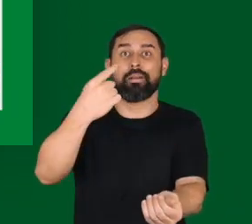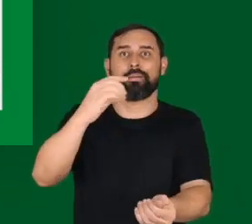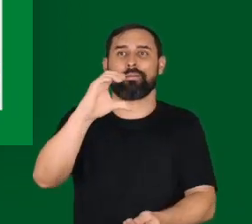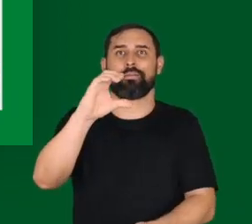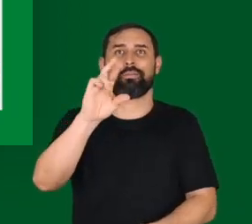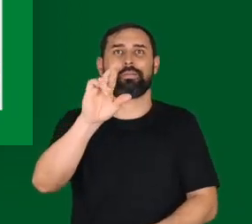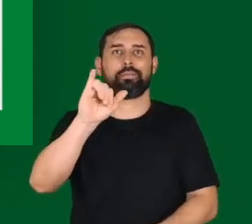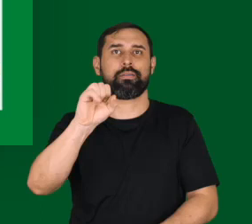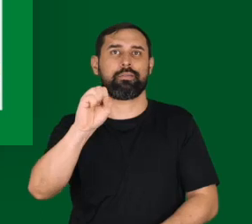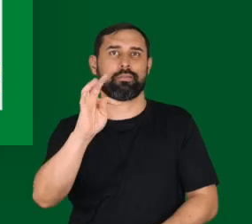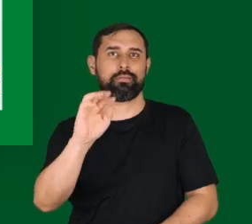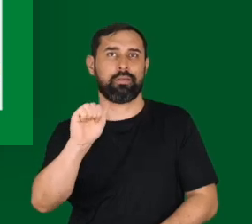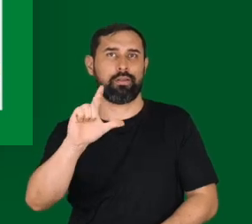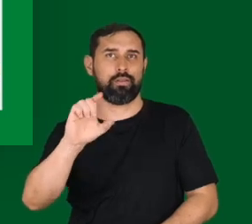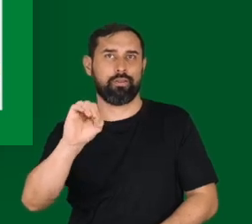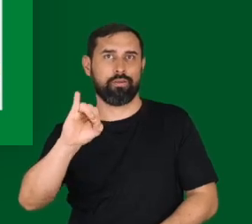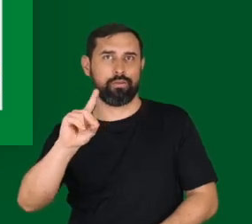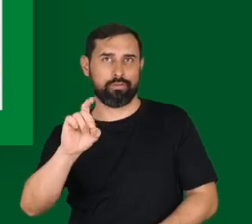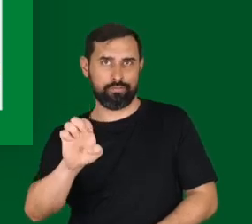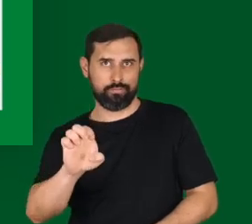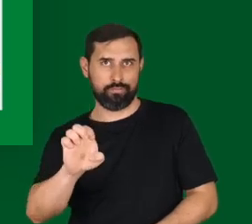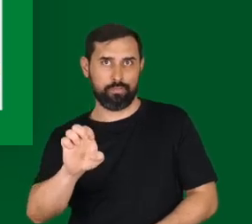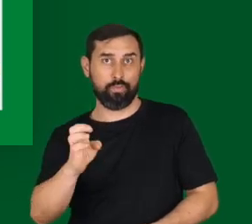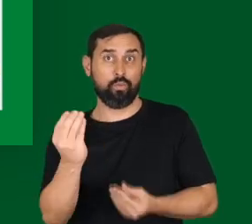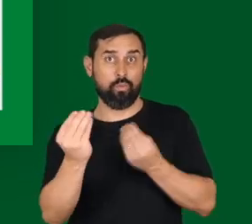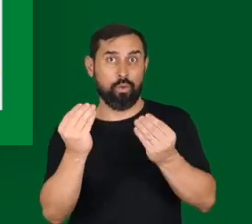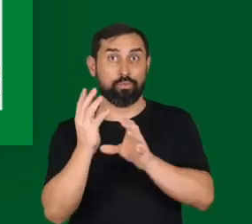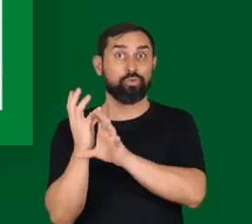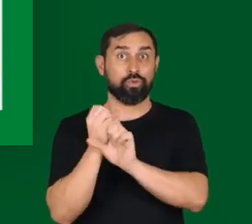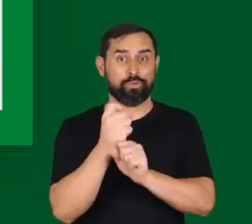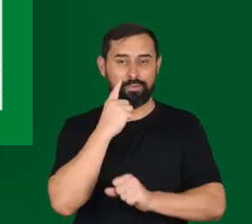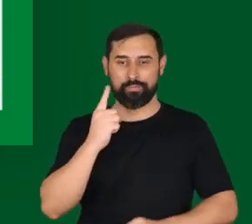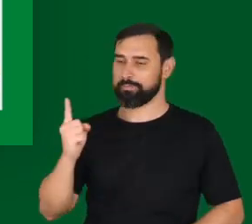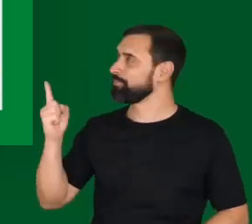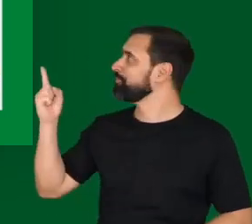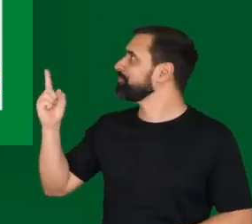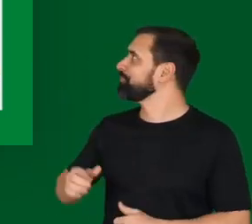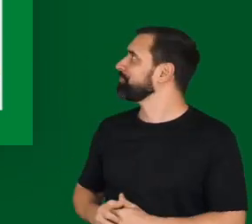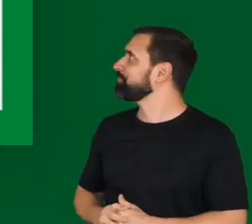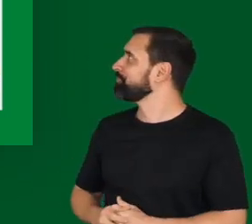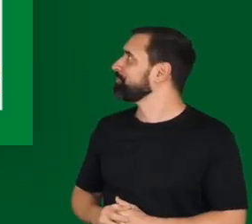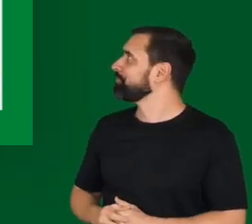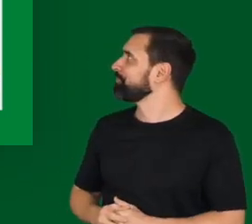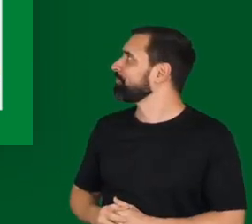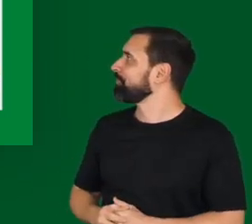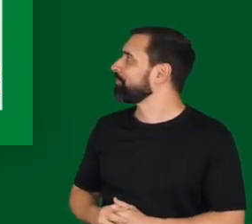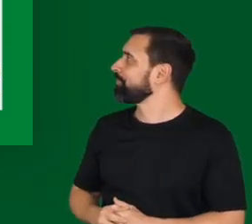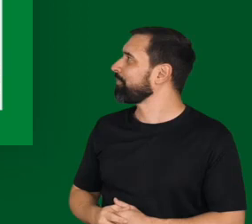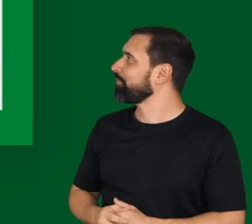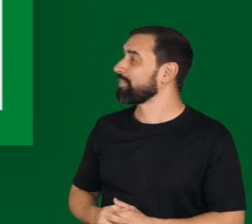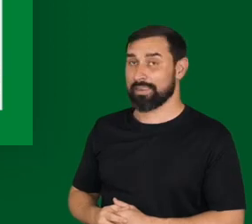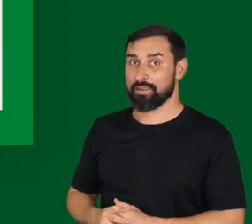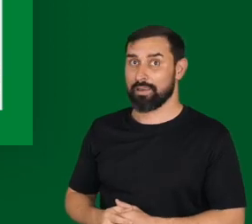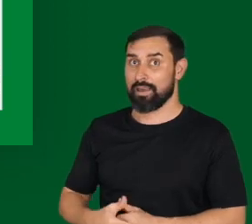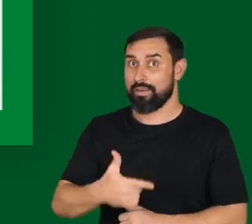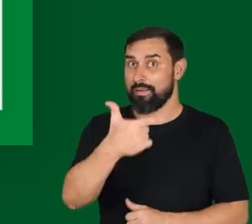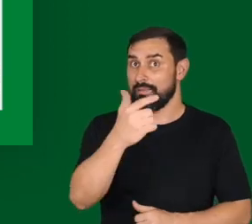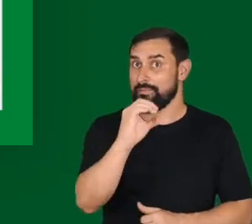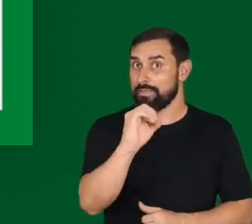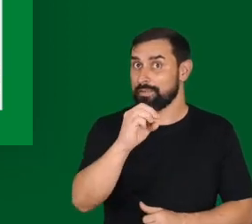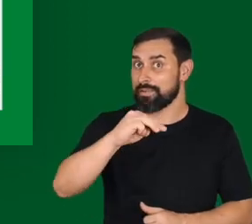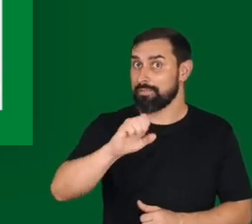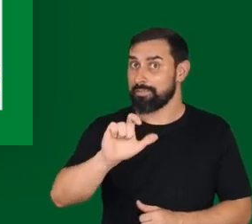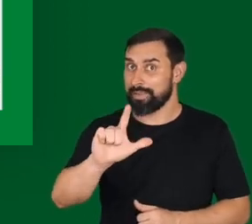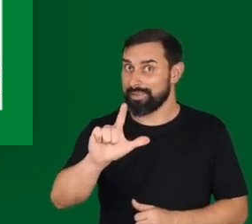primeira reanimação volêmica a gente vai fazer com cristalóide. E como que a gente faz? 20 ml por quilo. Então, lembra lá do meu paciente que tem